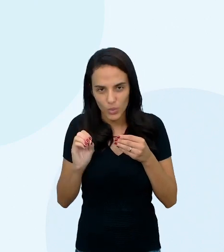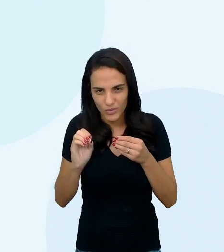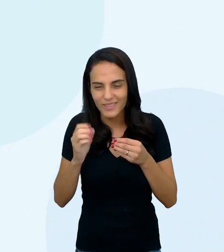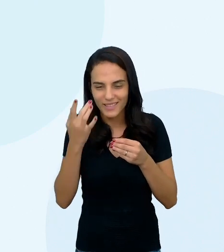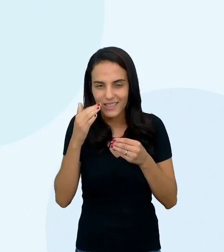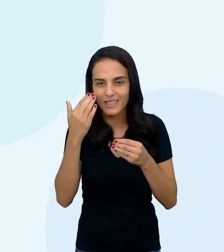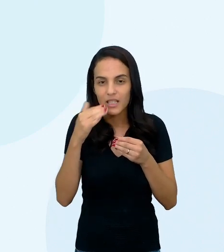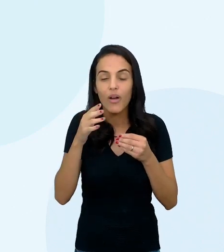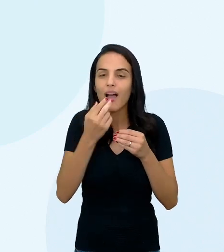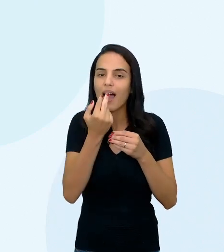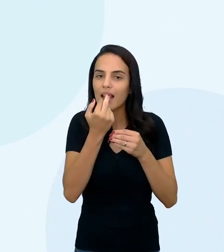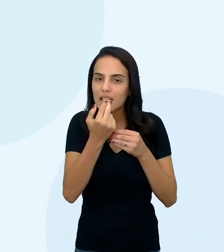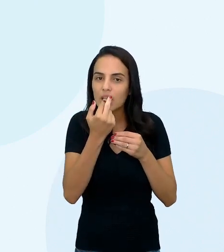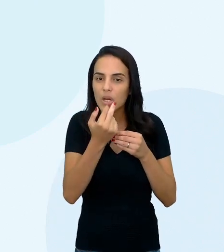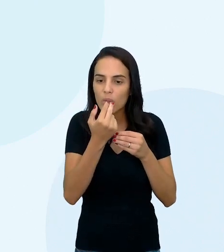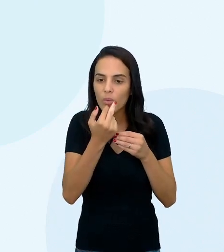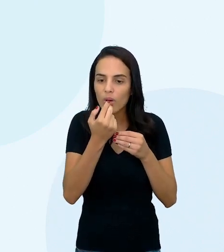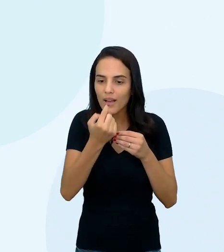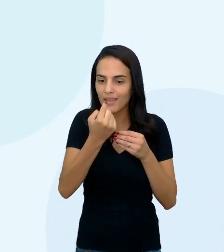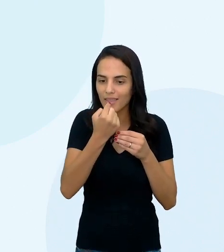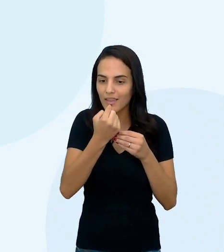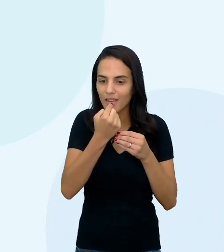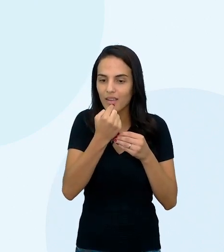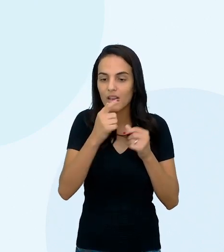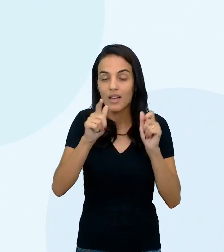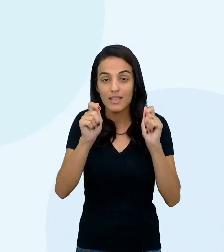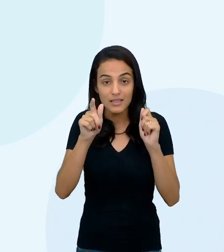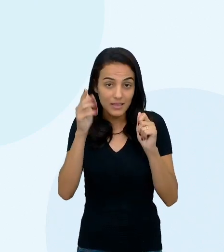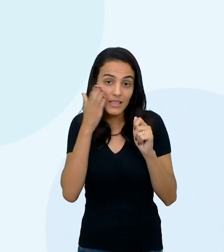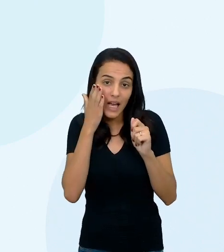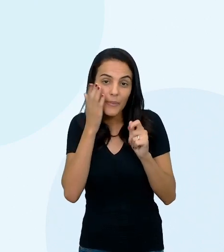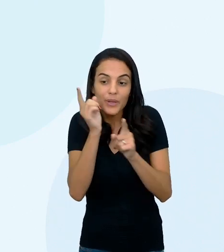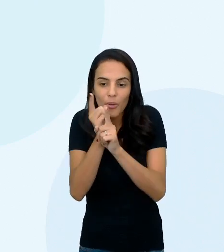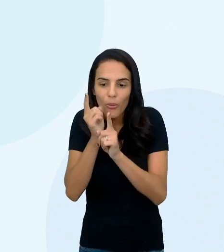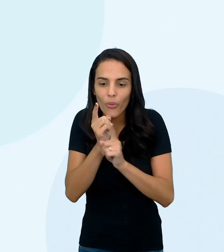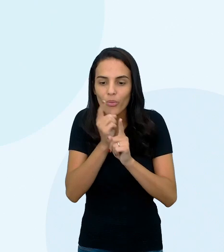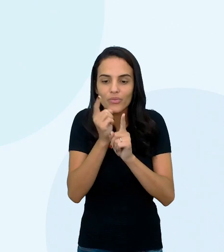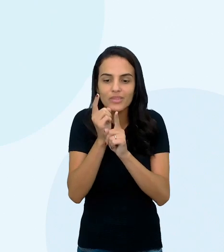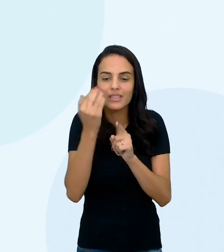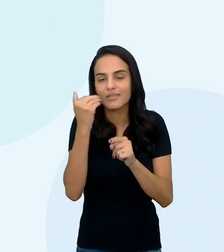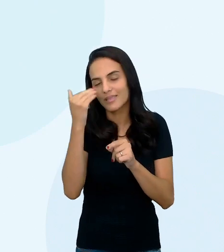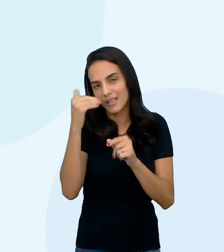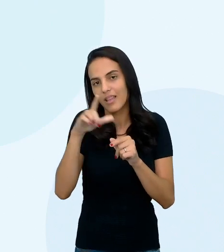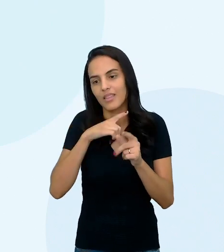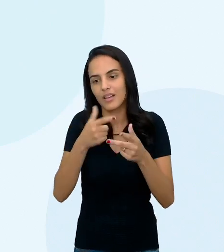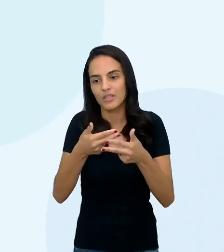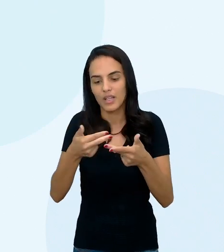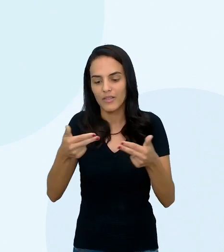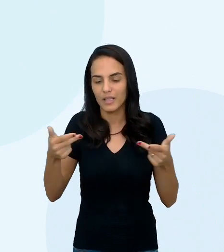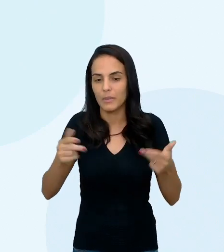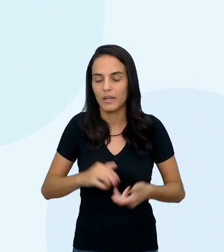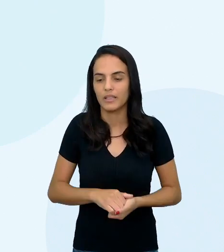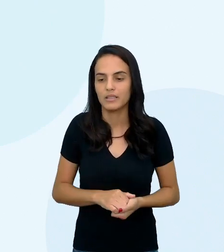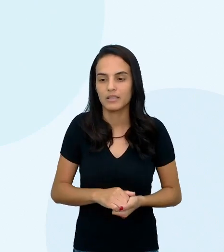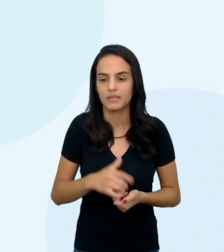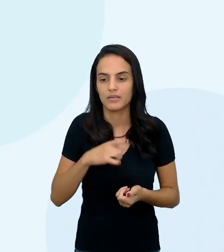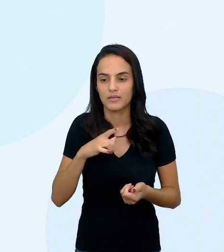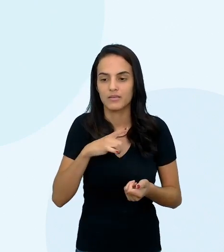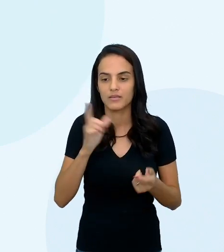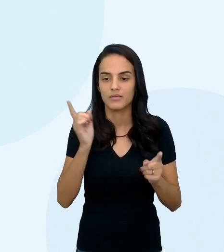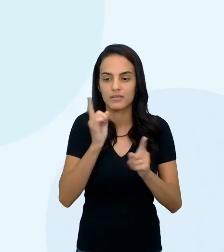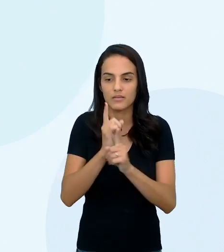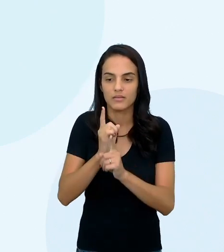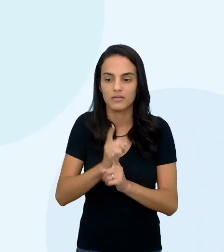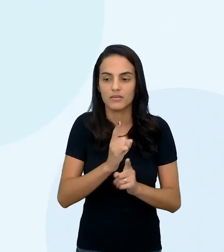boca, a língua, então, que vai realizar essa percepção, justamente porque eu tenho ali uma série de receptores que